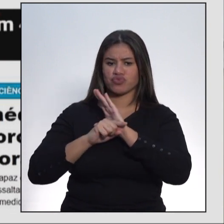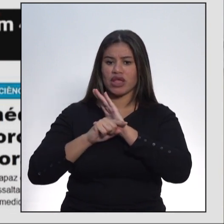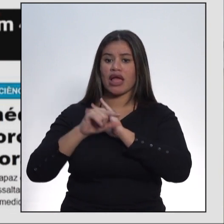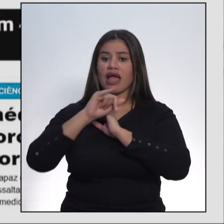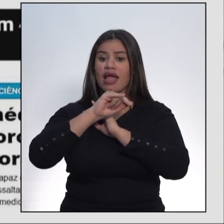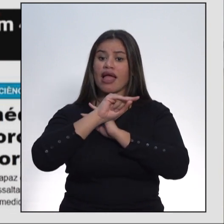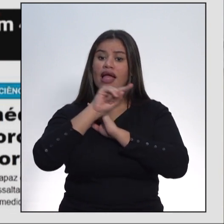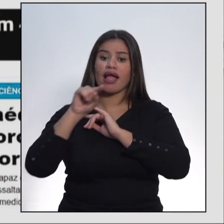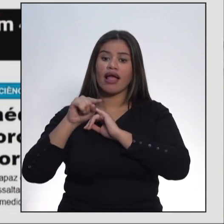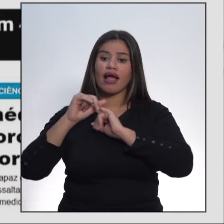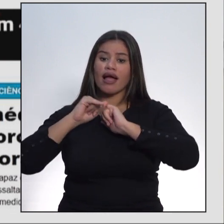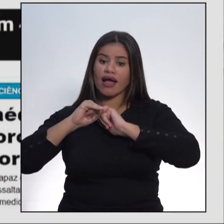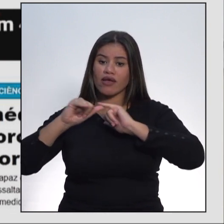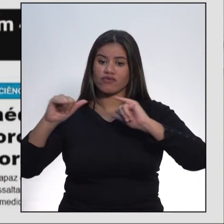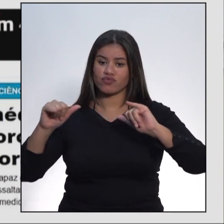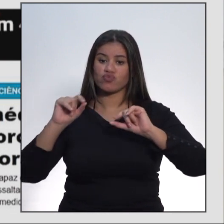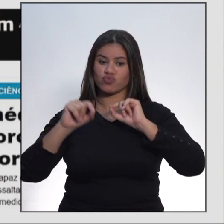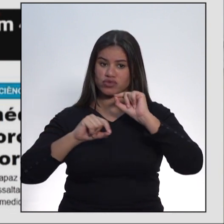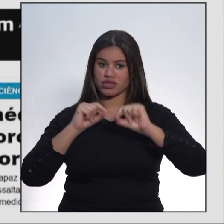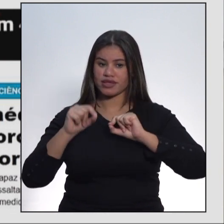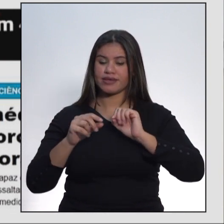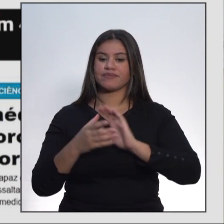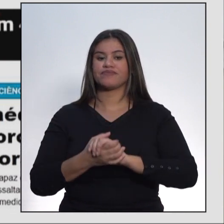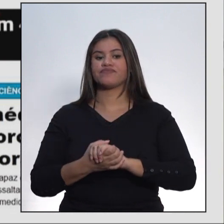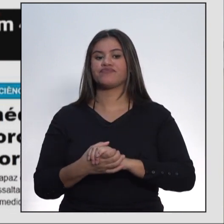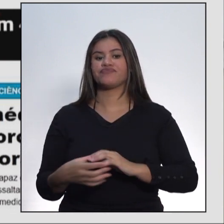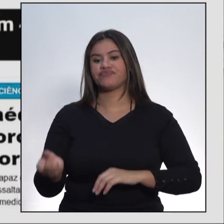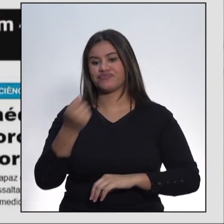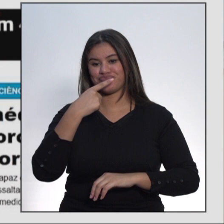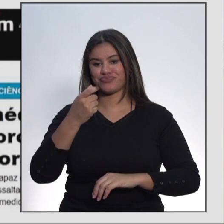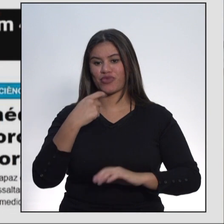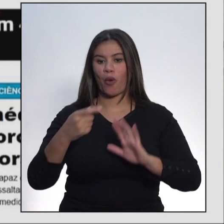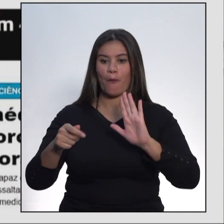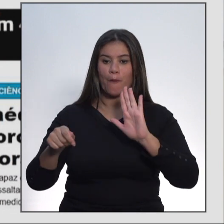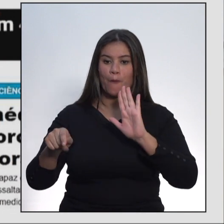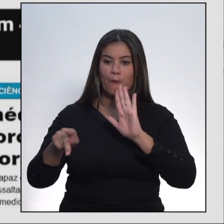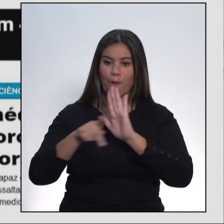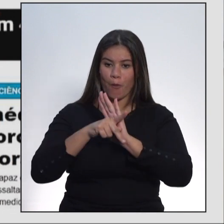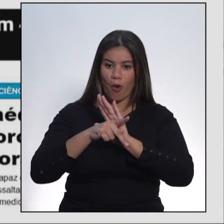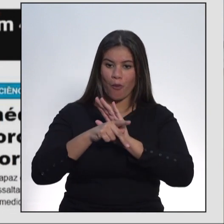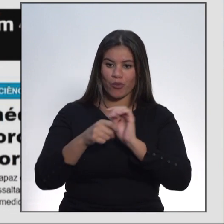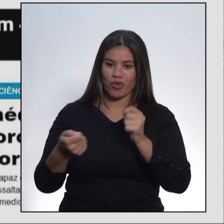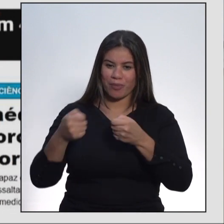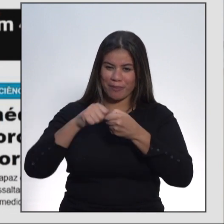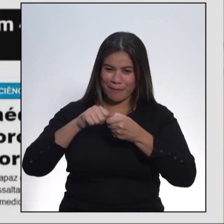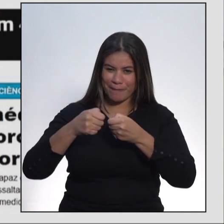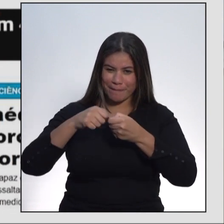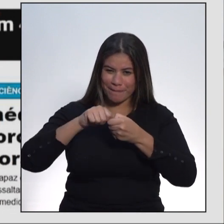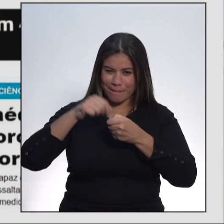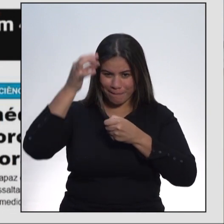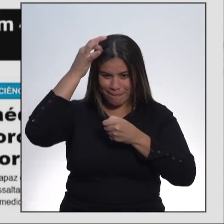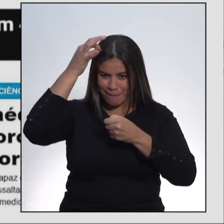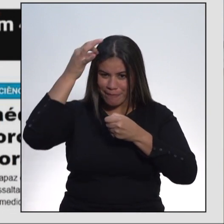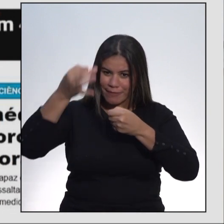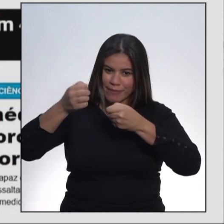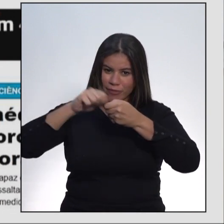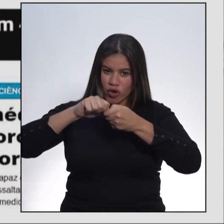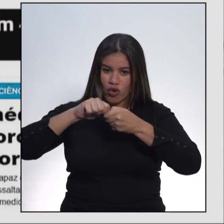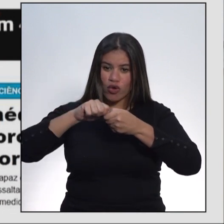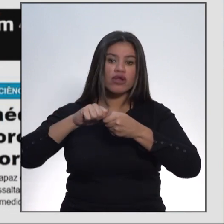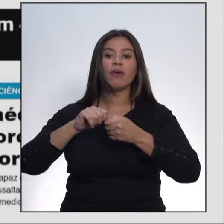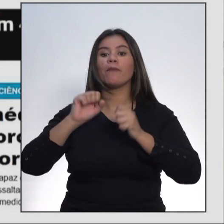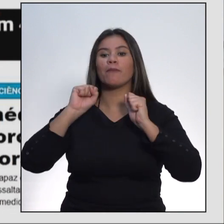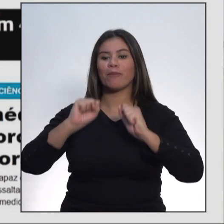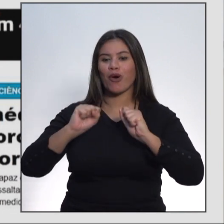informando. A notícia 1 que eu tenho: remédio de piolho pode matar o novo coronavírus em 48